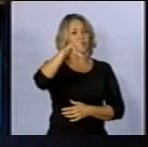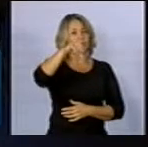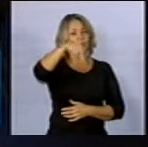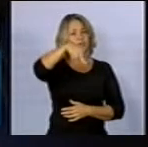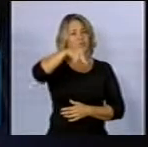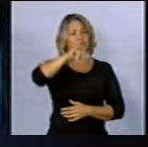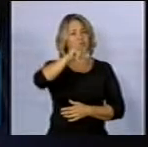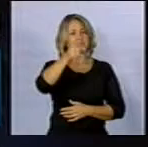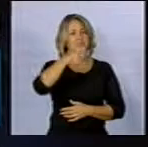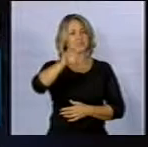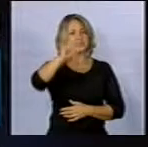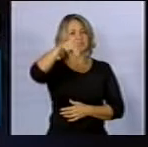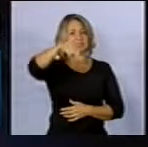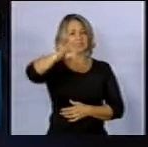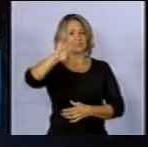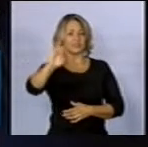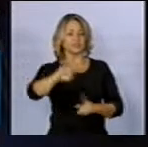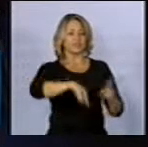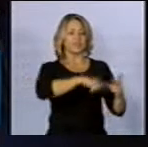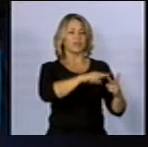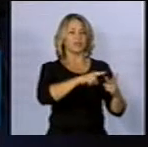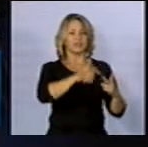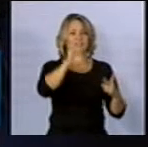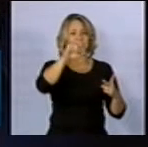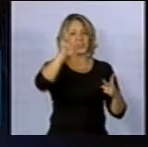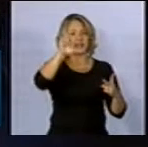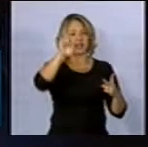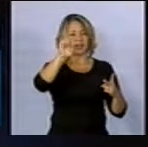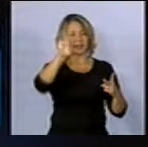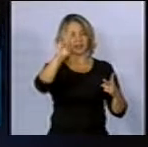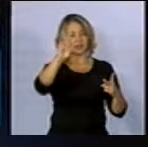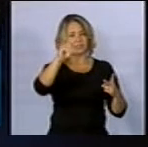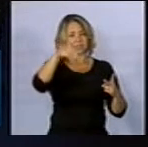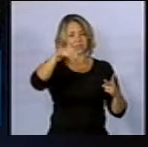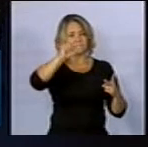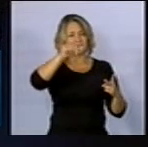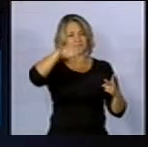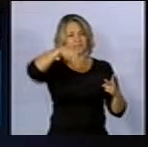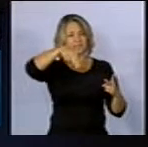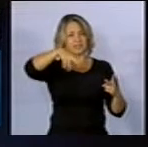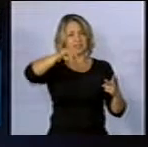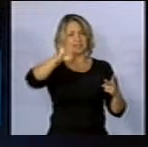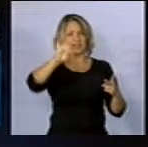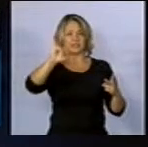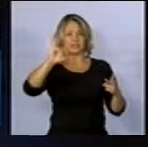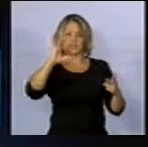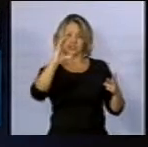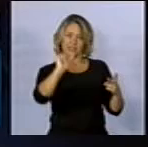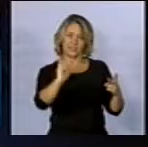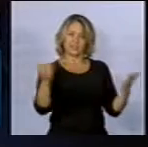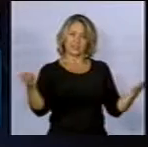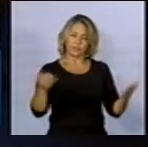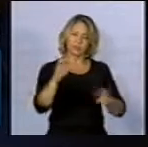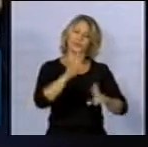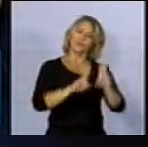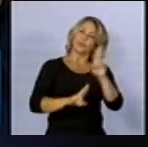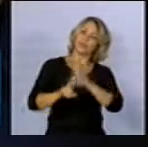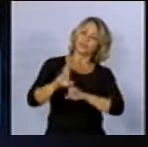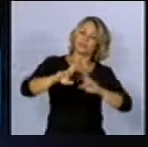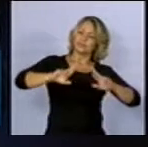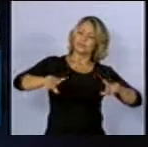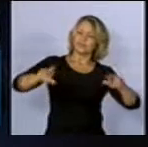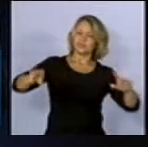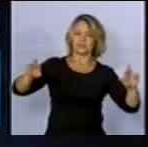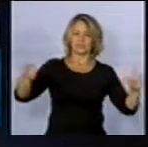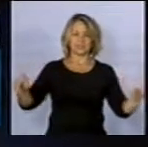as eletromagnéticas mas existe muitos outros tipo de irradiação que hoje está sendo utilizado de uma